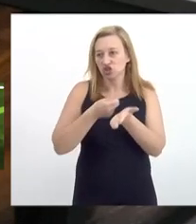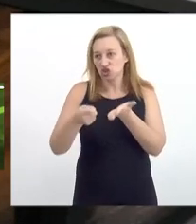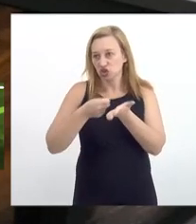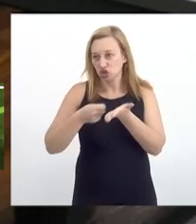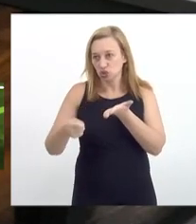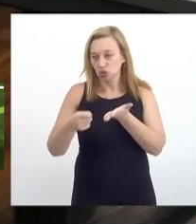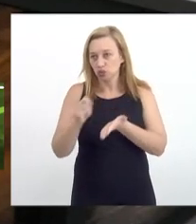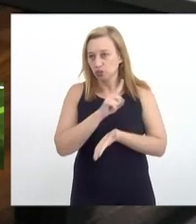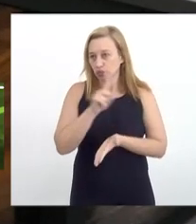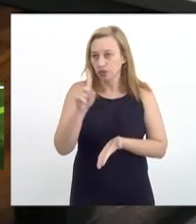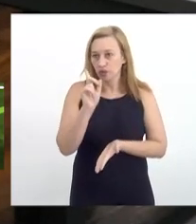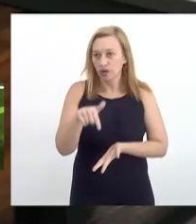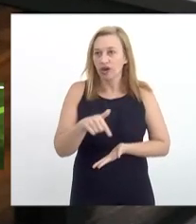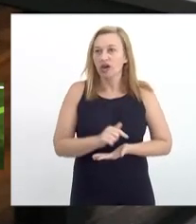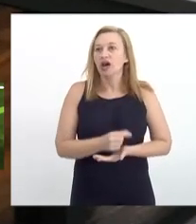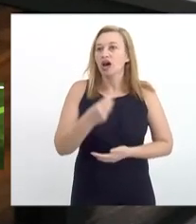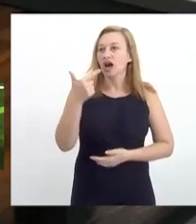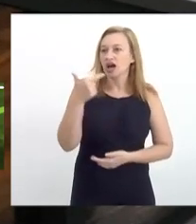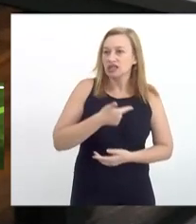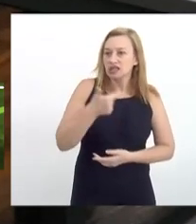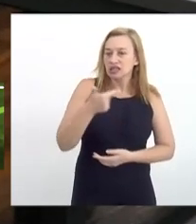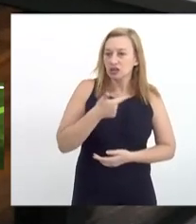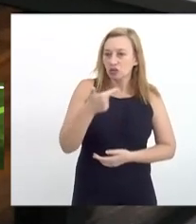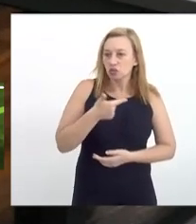A segunda questão ainda